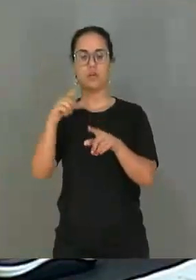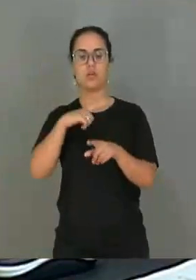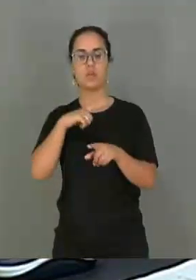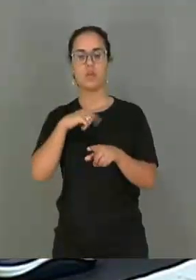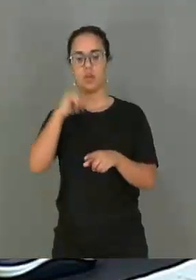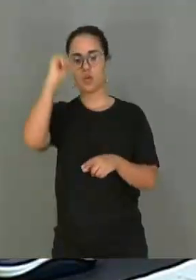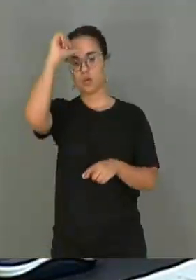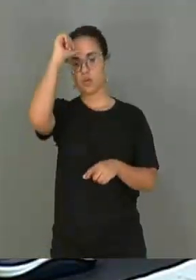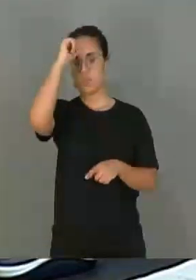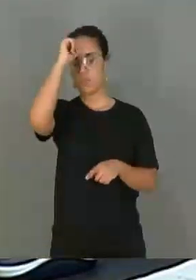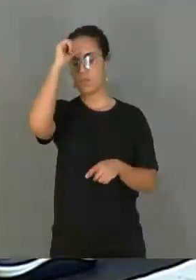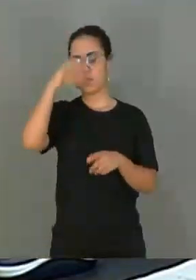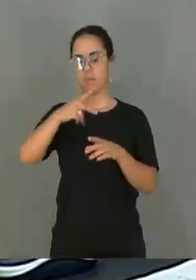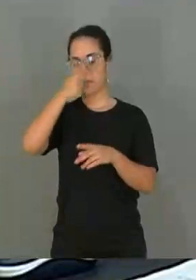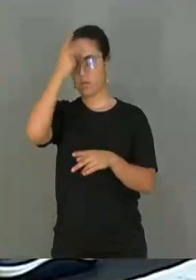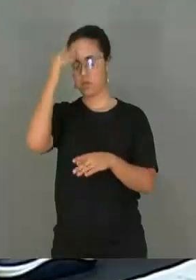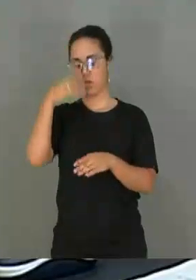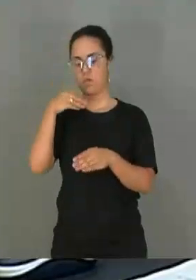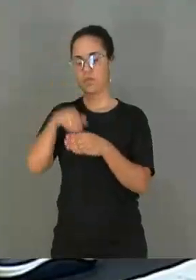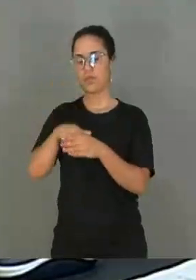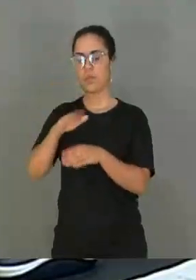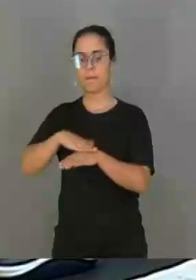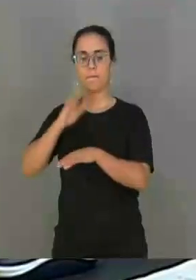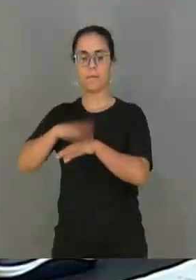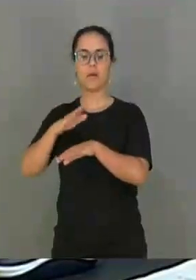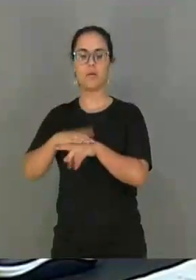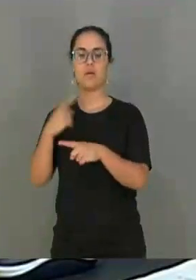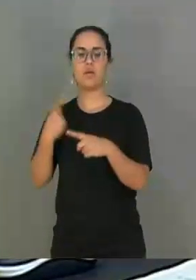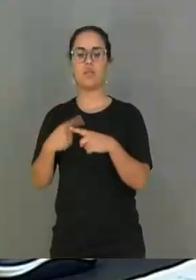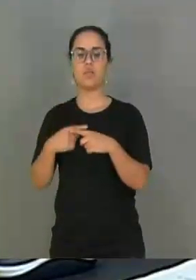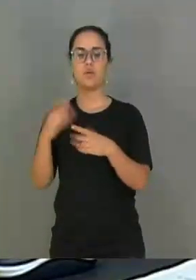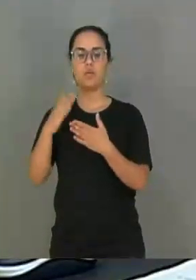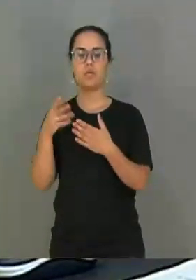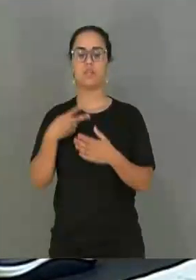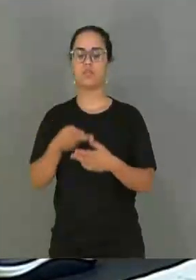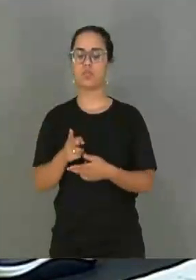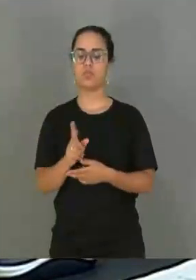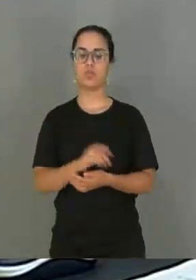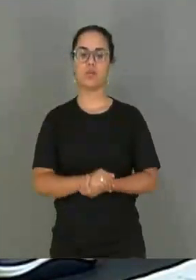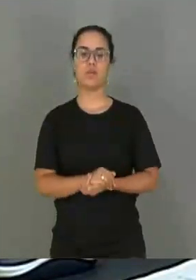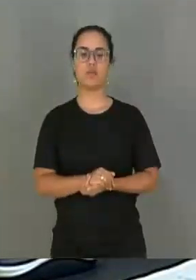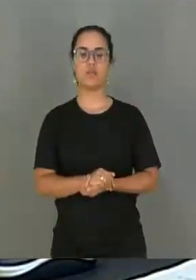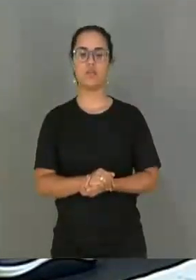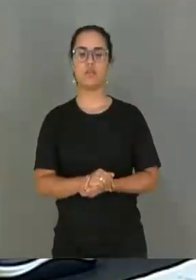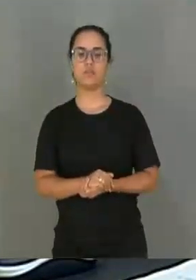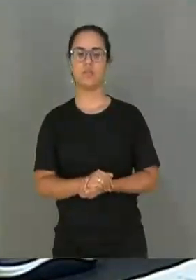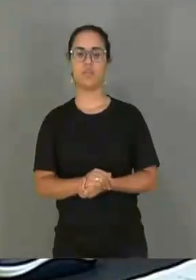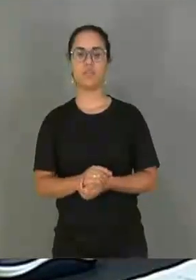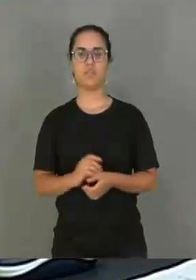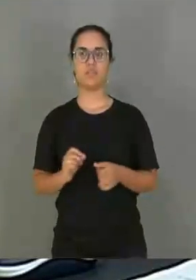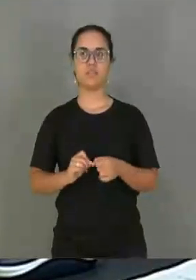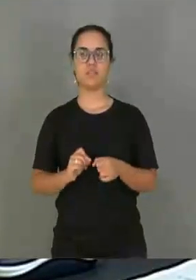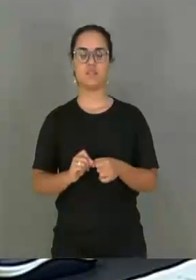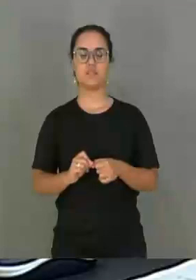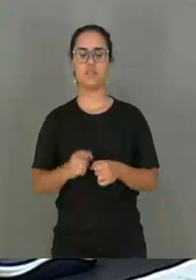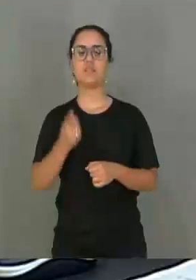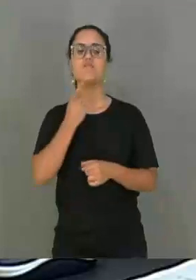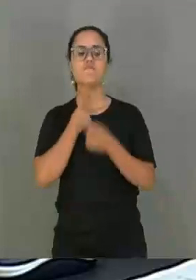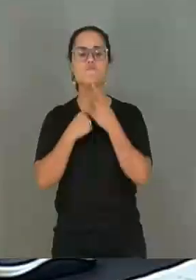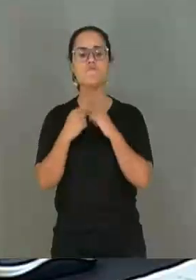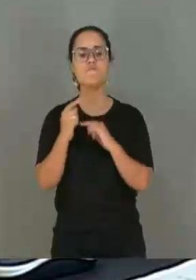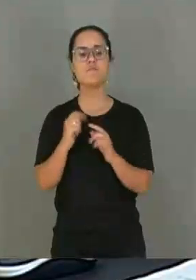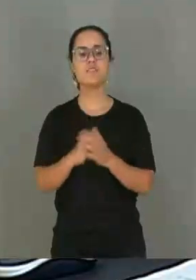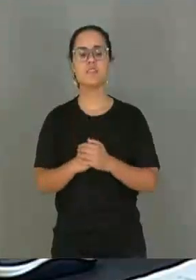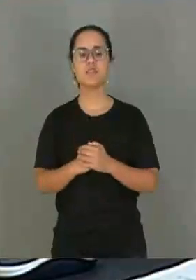número muito maior de votantes. Por que o Brasil não dá esse passo? Né? Então fica a dúvida nas pessoas. Por que